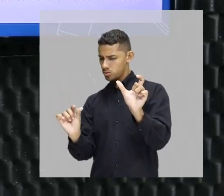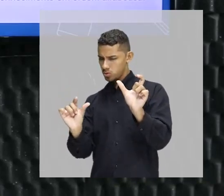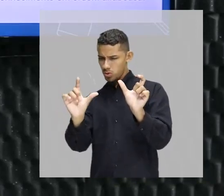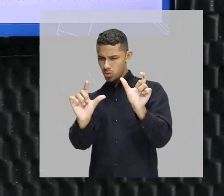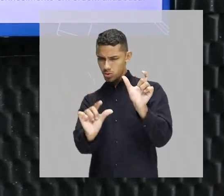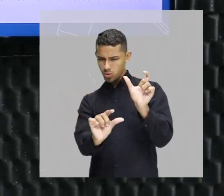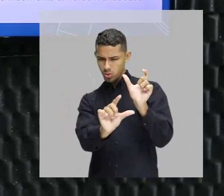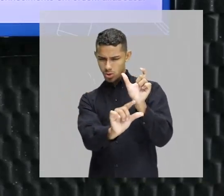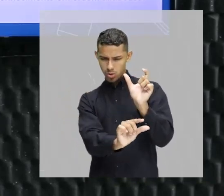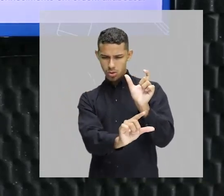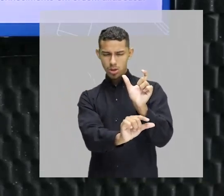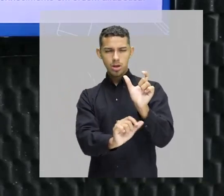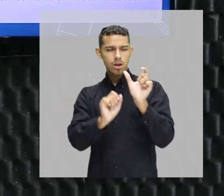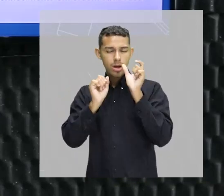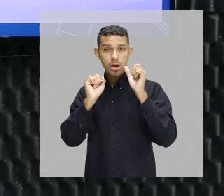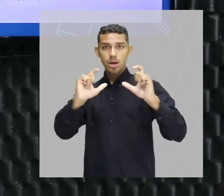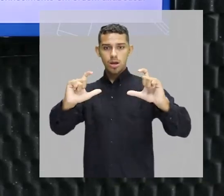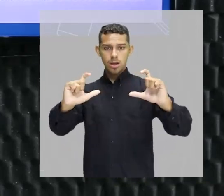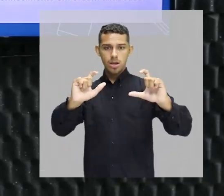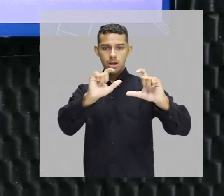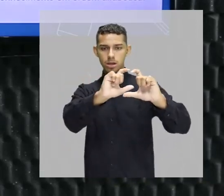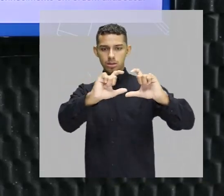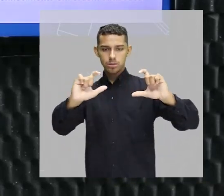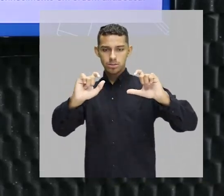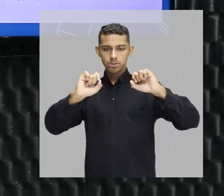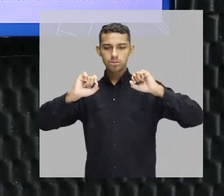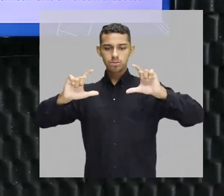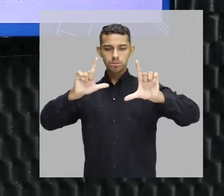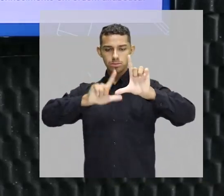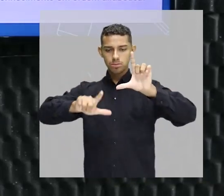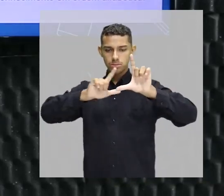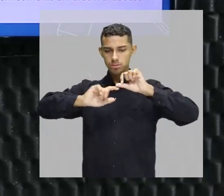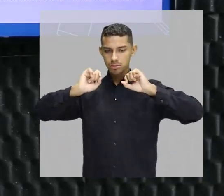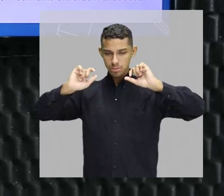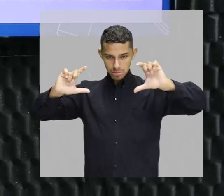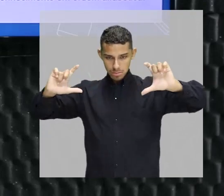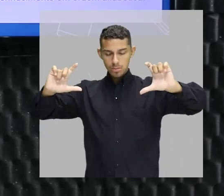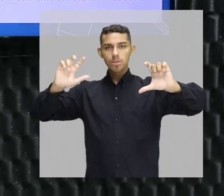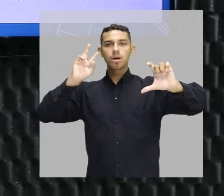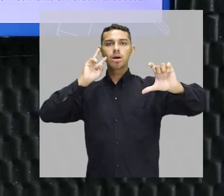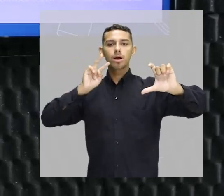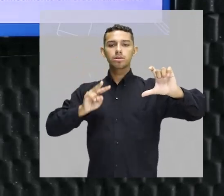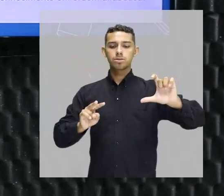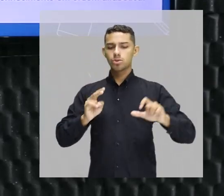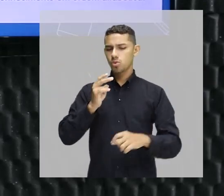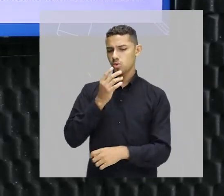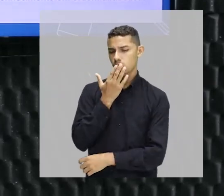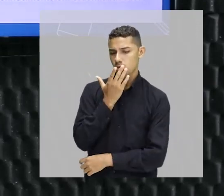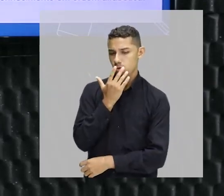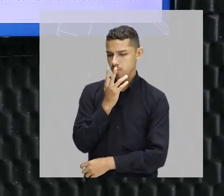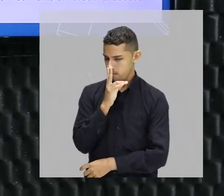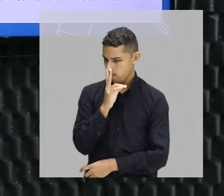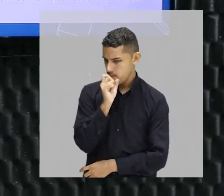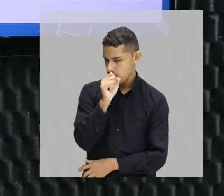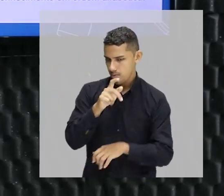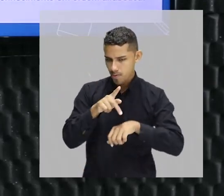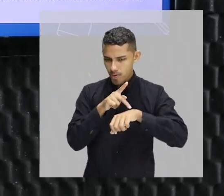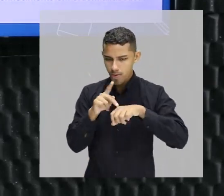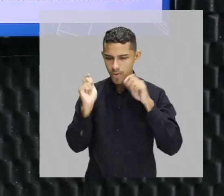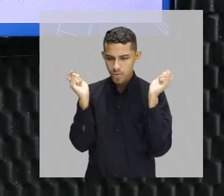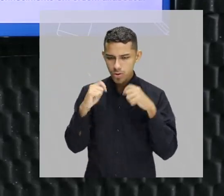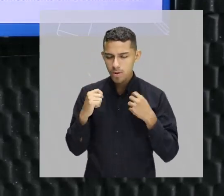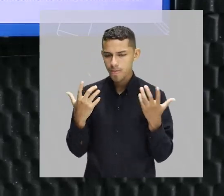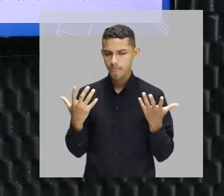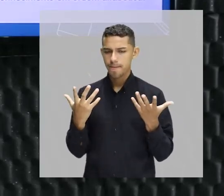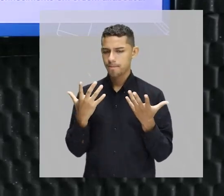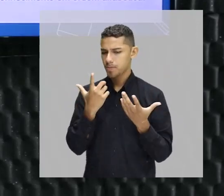menor. Qual você vai visualizar primeiro? Certamente as que estão em maior destaque, com as cores mais fortes, né? Enquanto outras estão